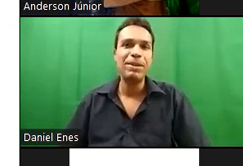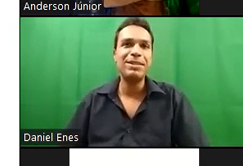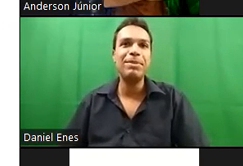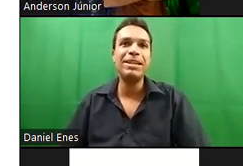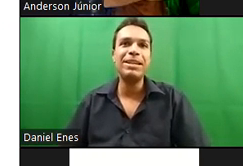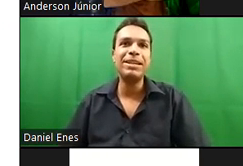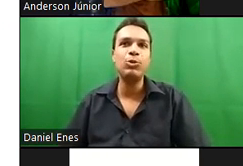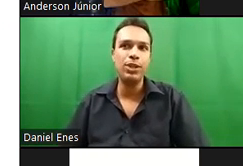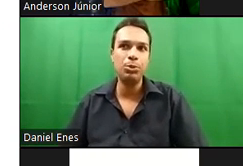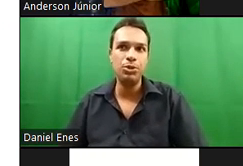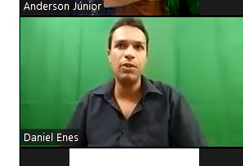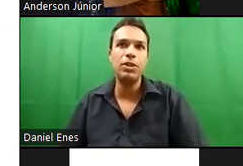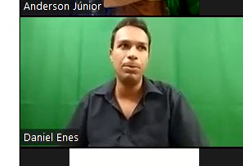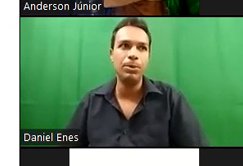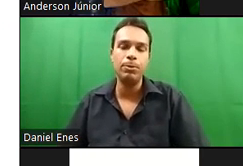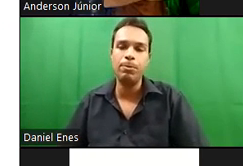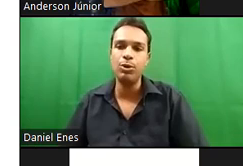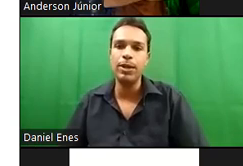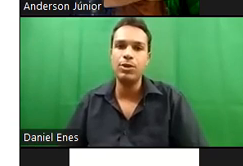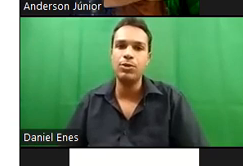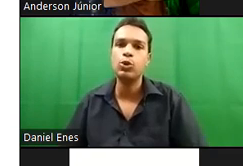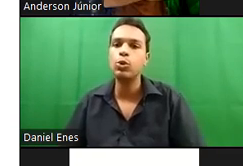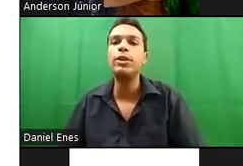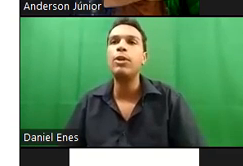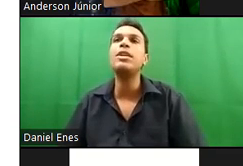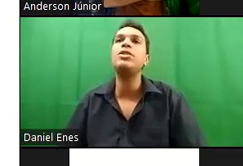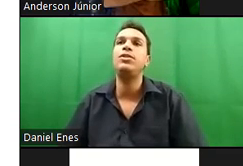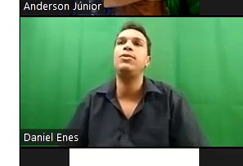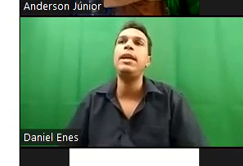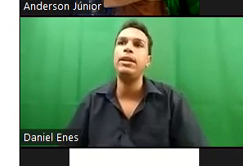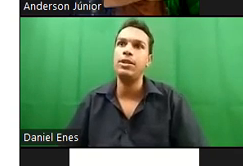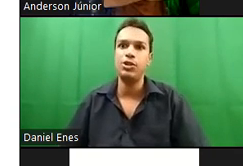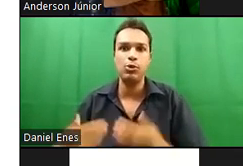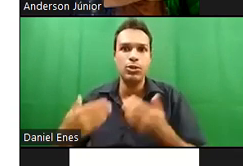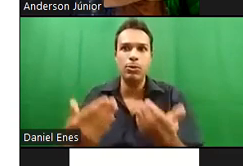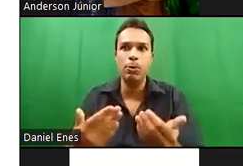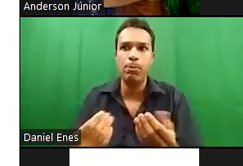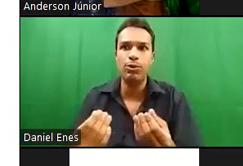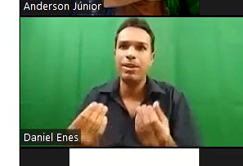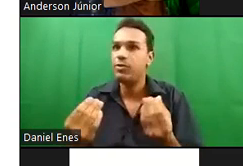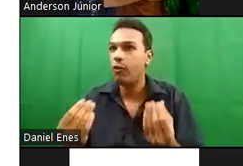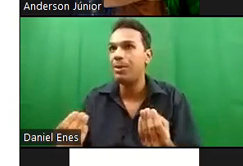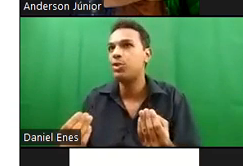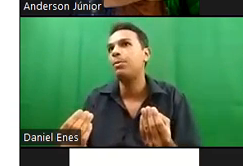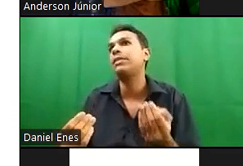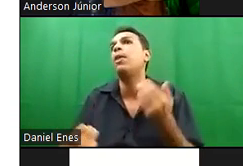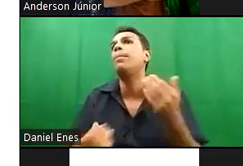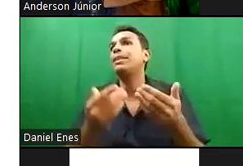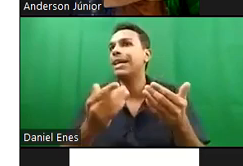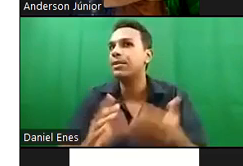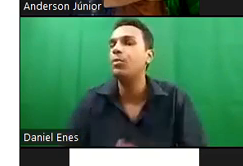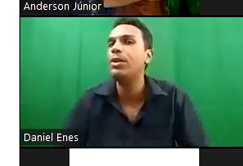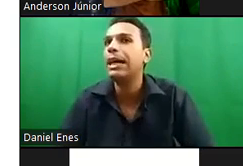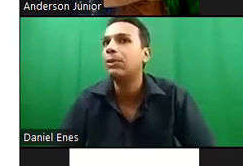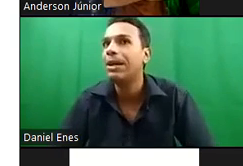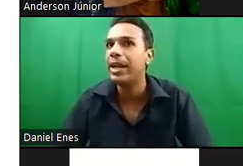vão perceber que o jeito de escrever o português do surdo é um jeitinho diferente. Eles usam o português de forma instrumental para tentar